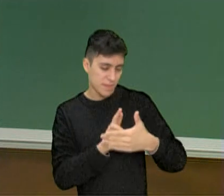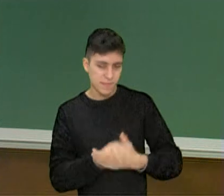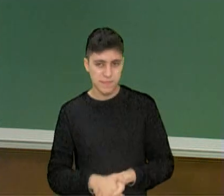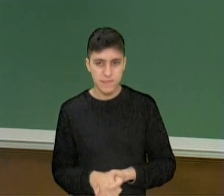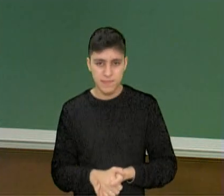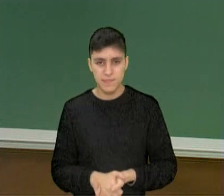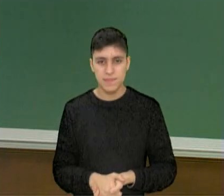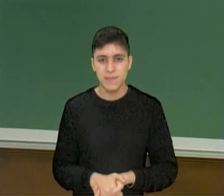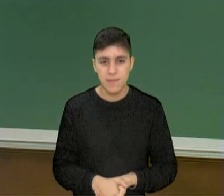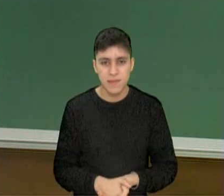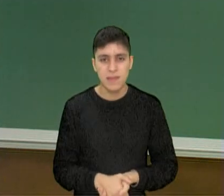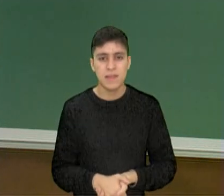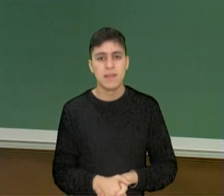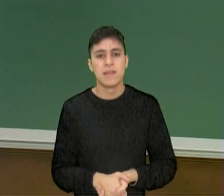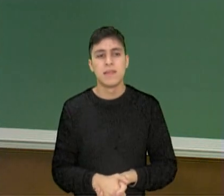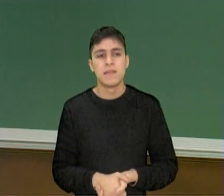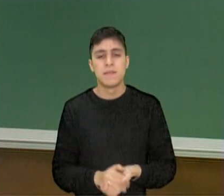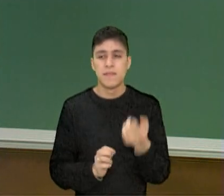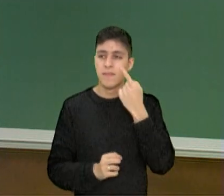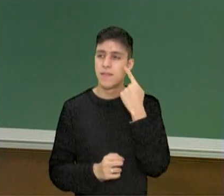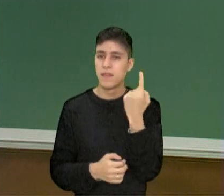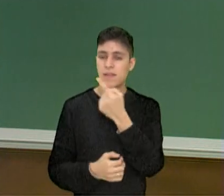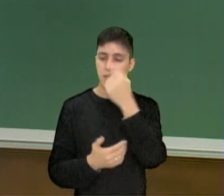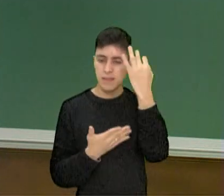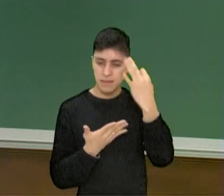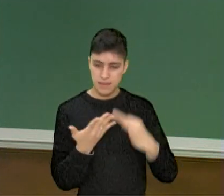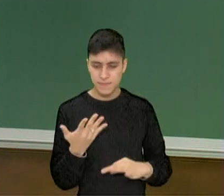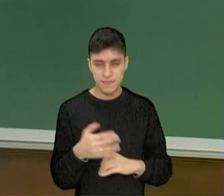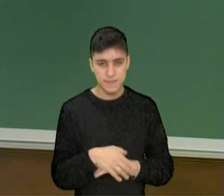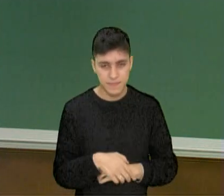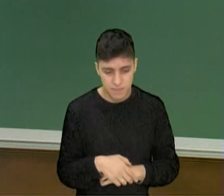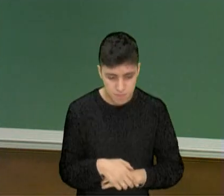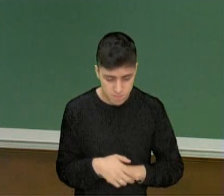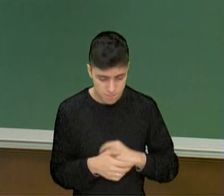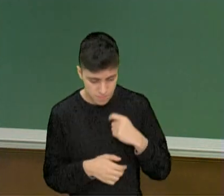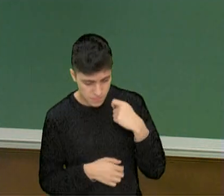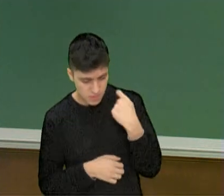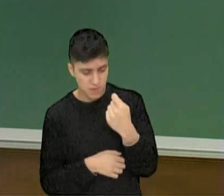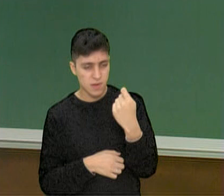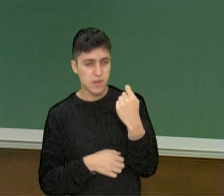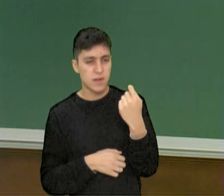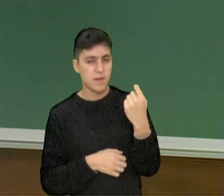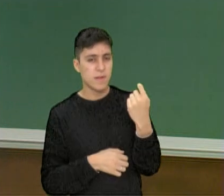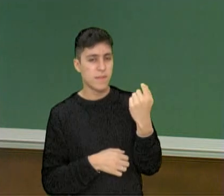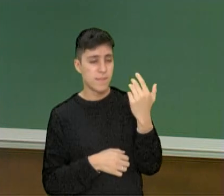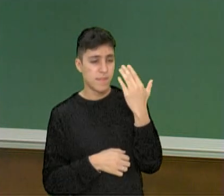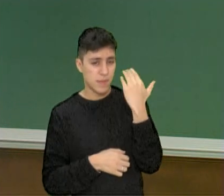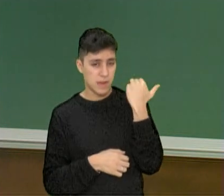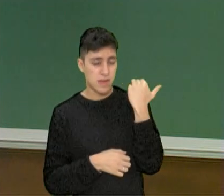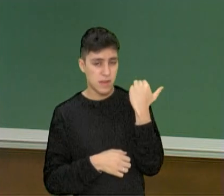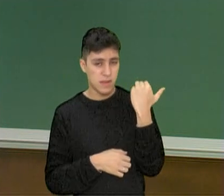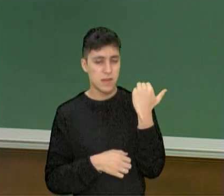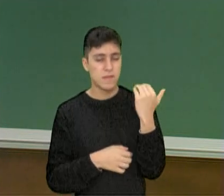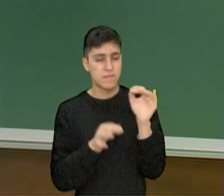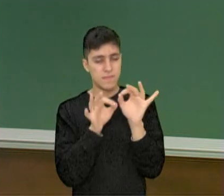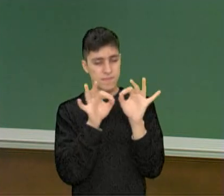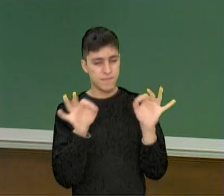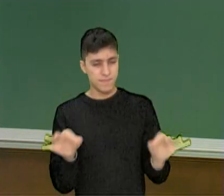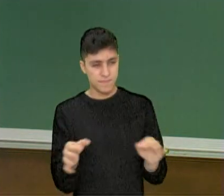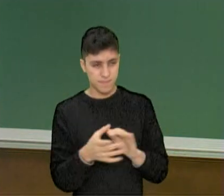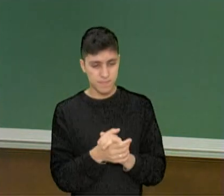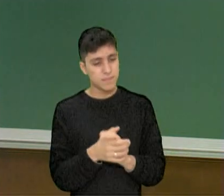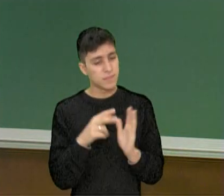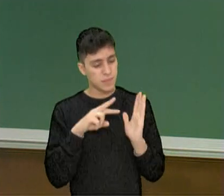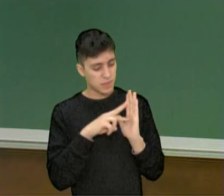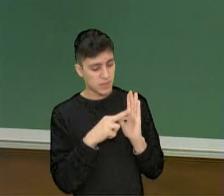cerrados. Vamos a ele? Vamos à correção? Então, a respeito do pretérito perfeito simples, é correto afirmar que é